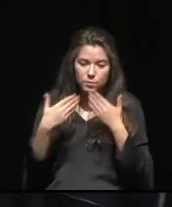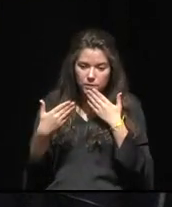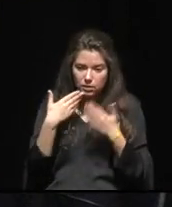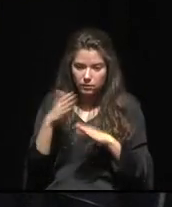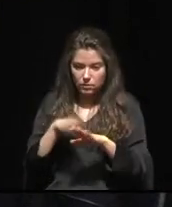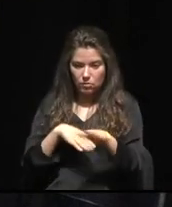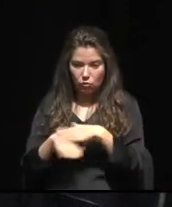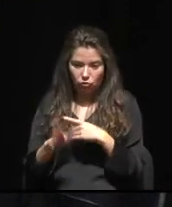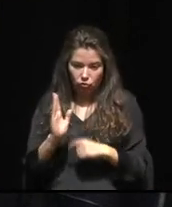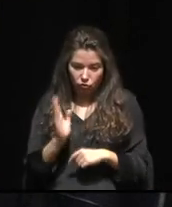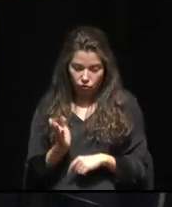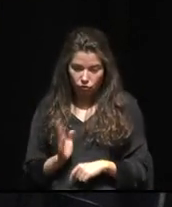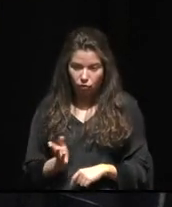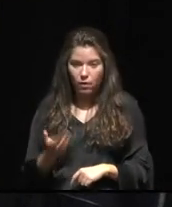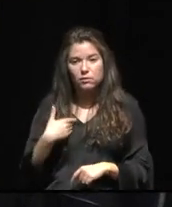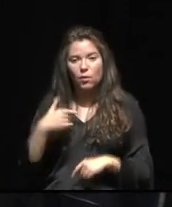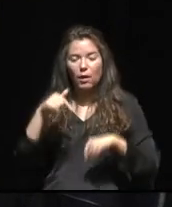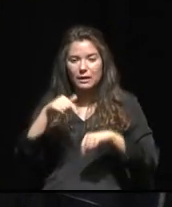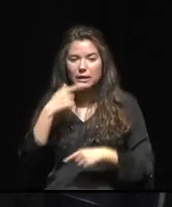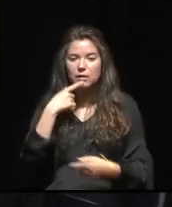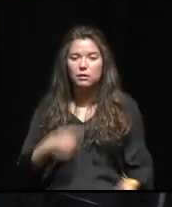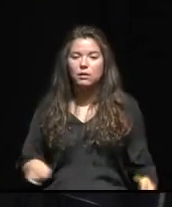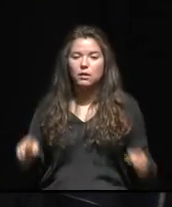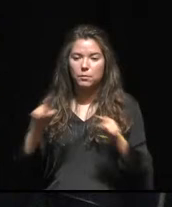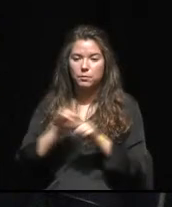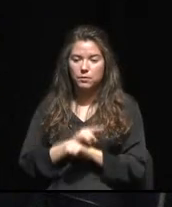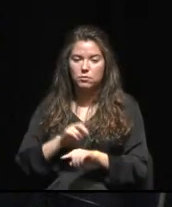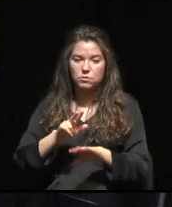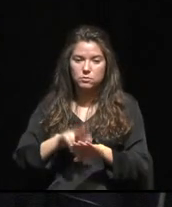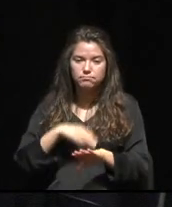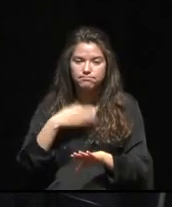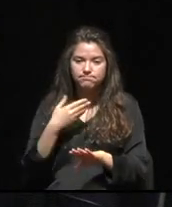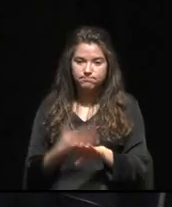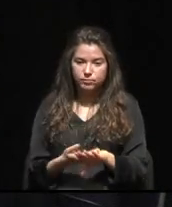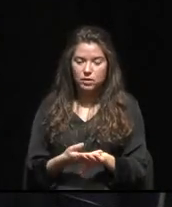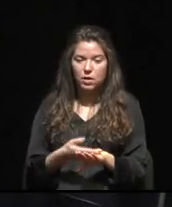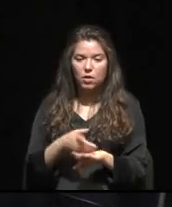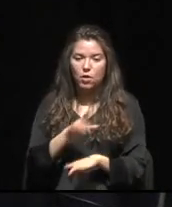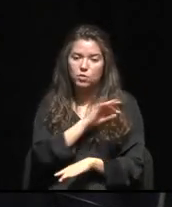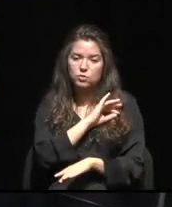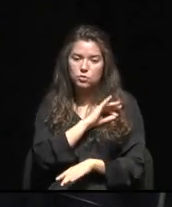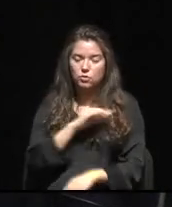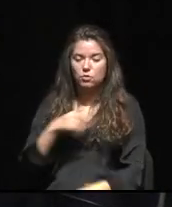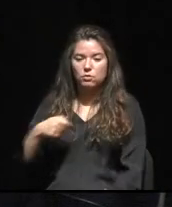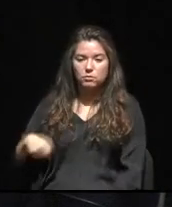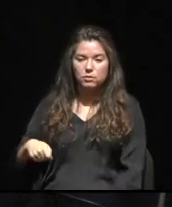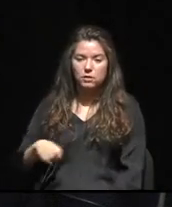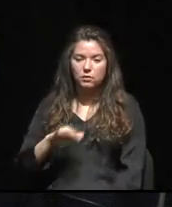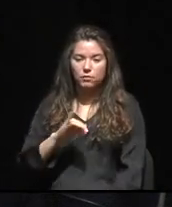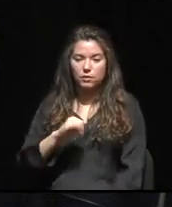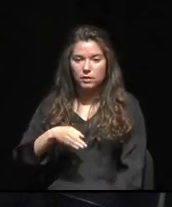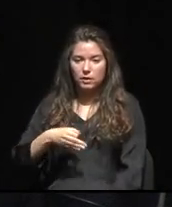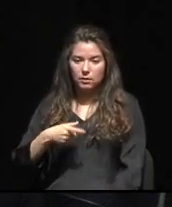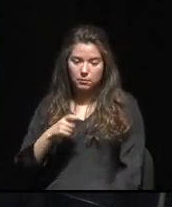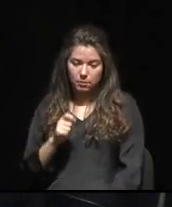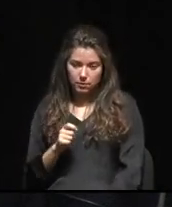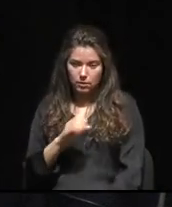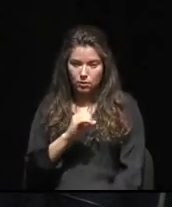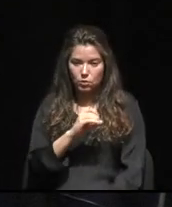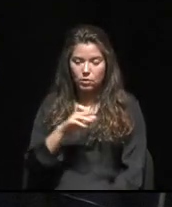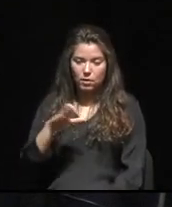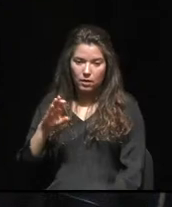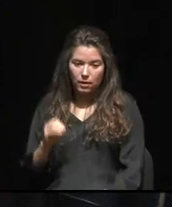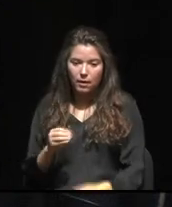levadas a cabo aqui reiteramos ao senhor vice-presidente Filipe Ana coreta Correia uma vez mais a